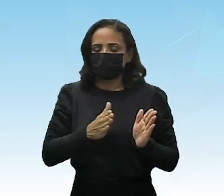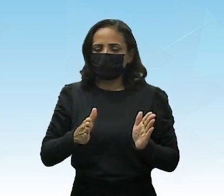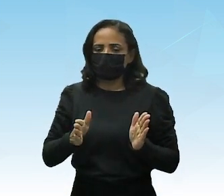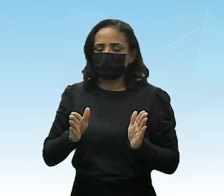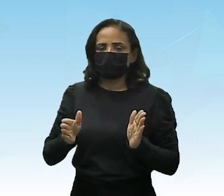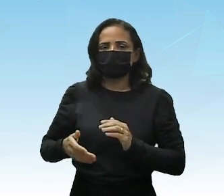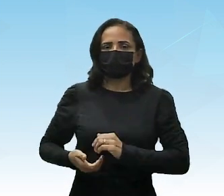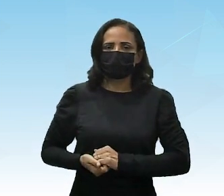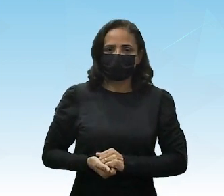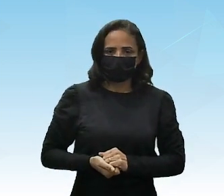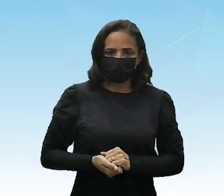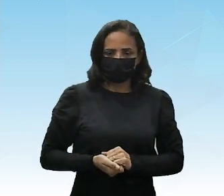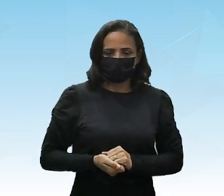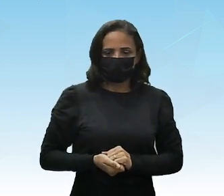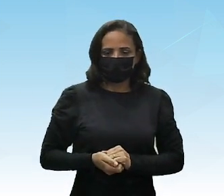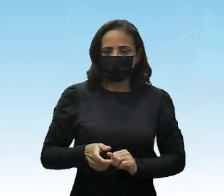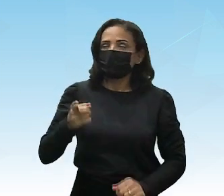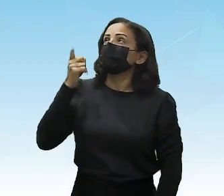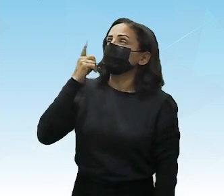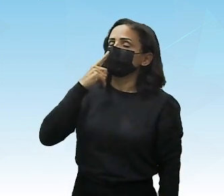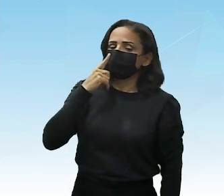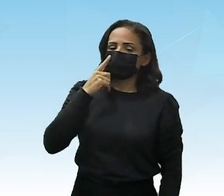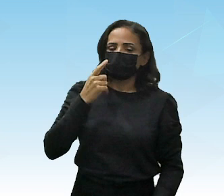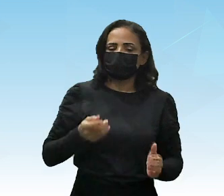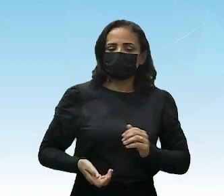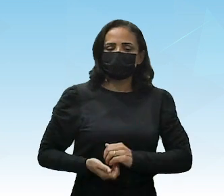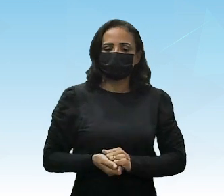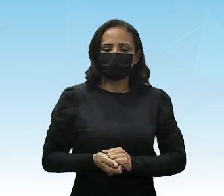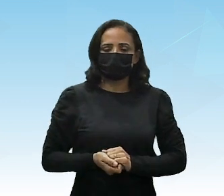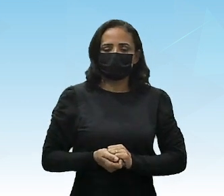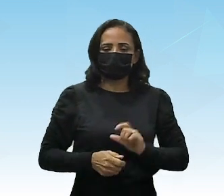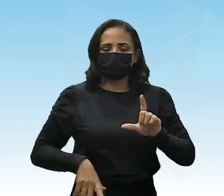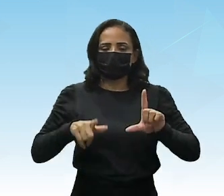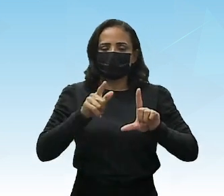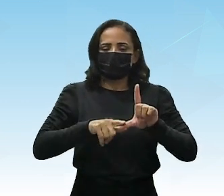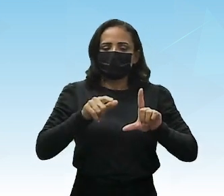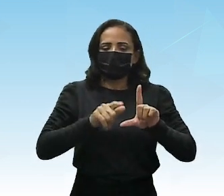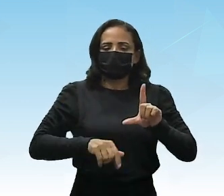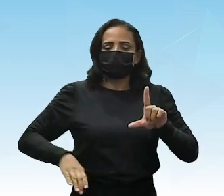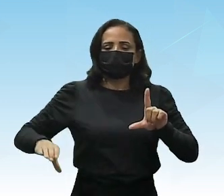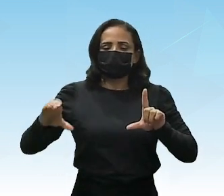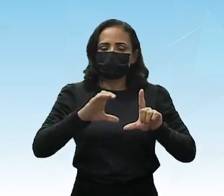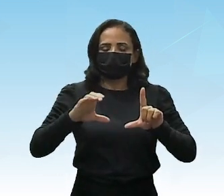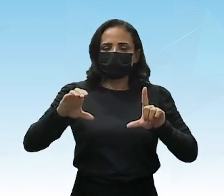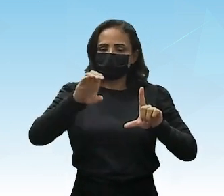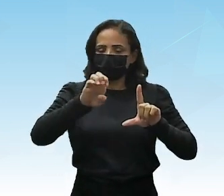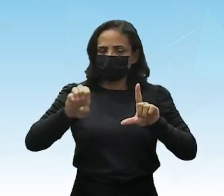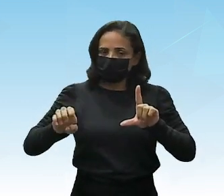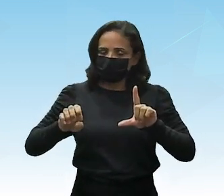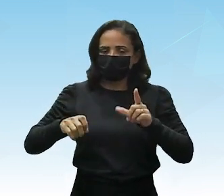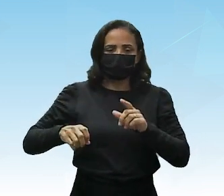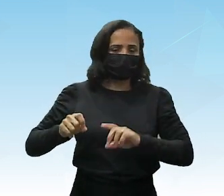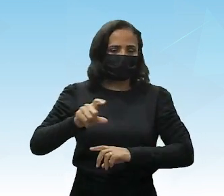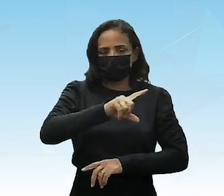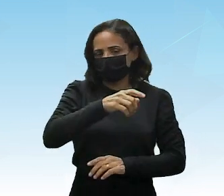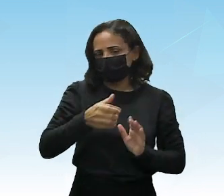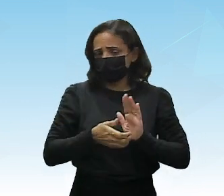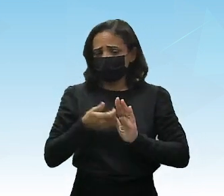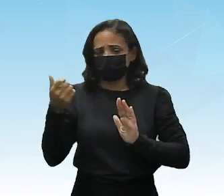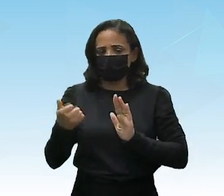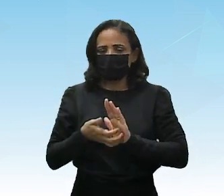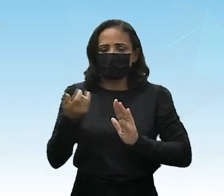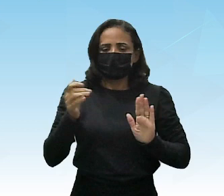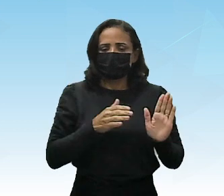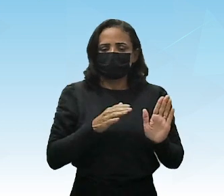questão, fitoplâncton e alga você corta, porque é produtor. Esponja é um